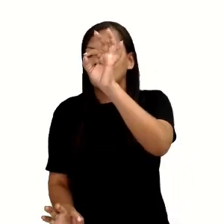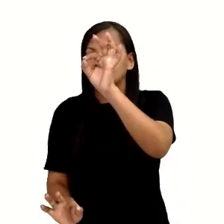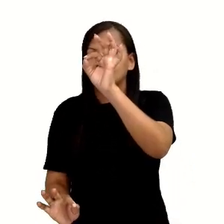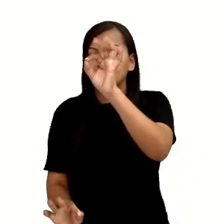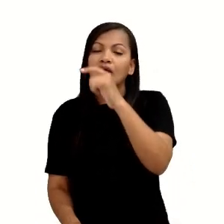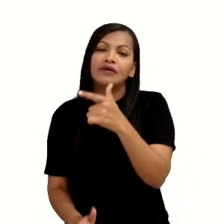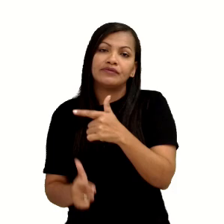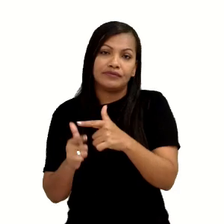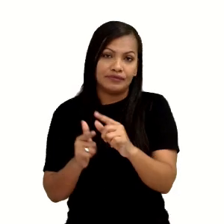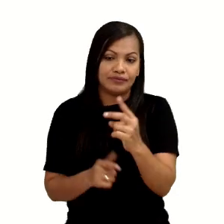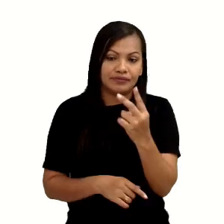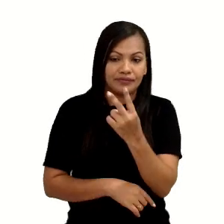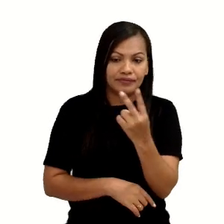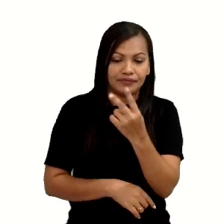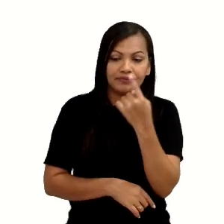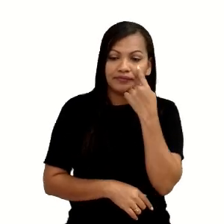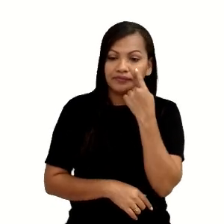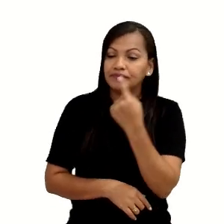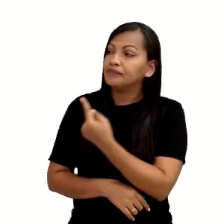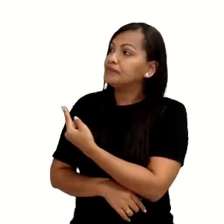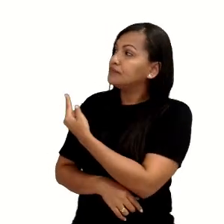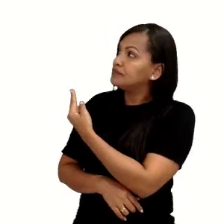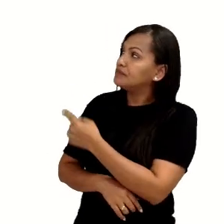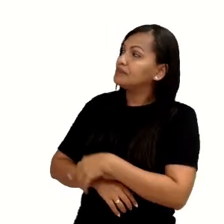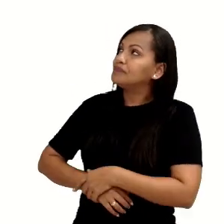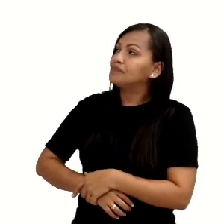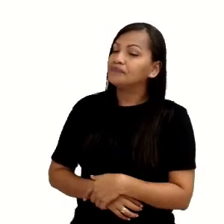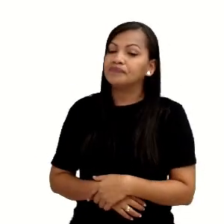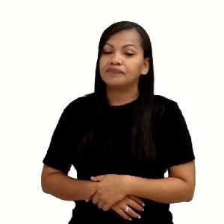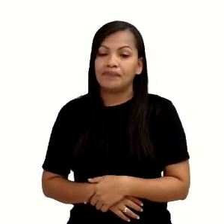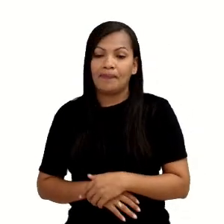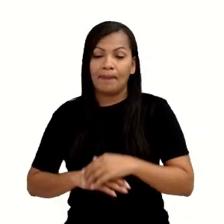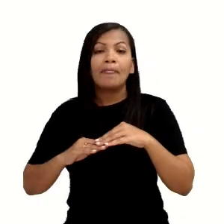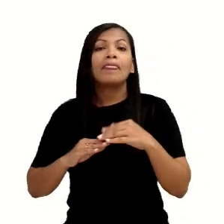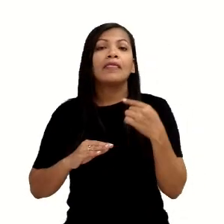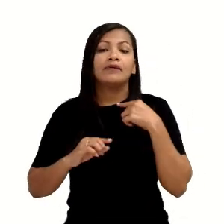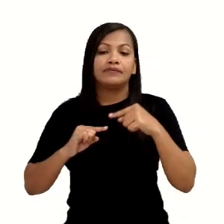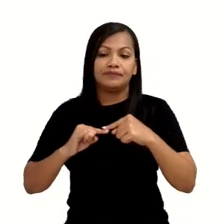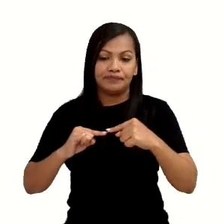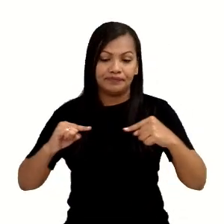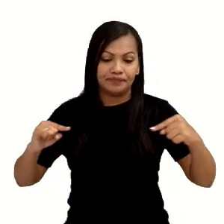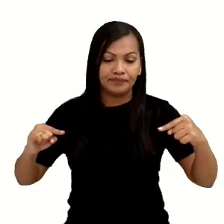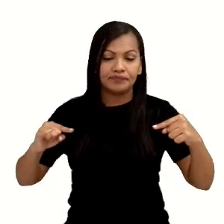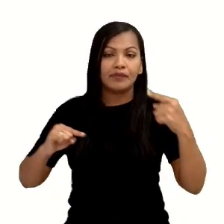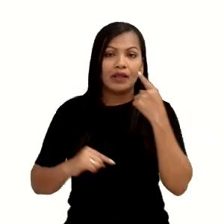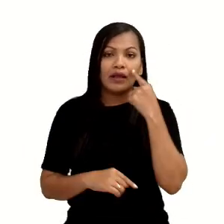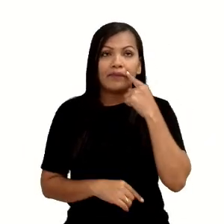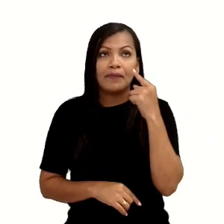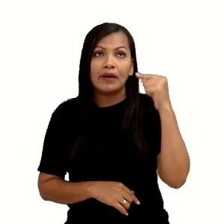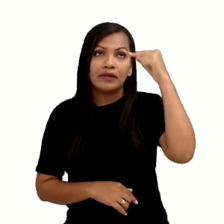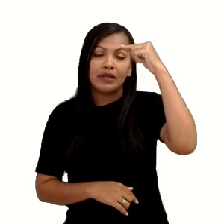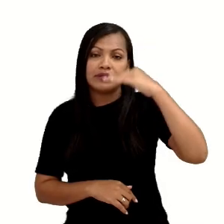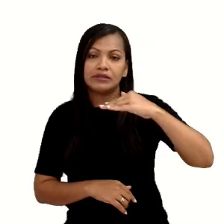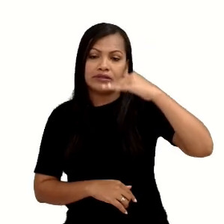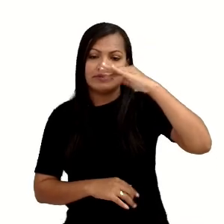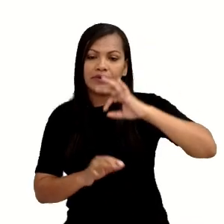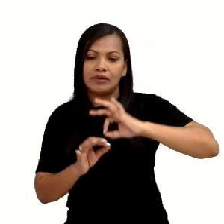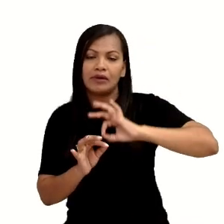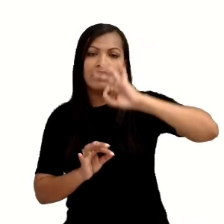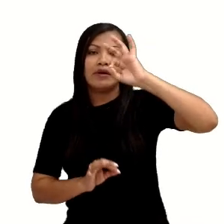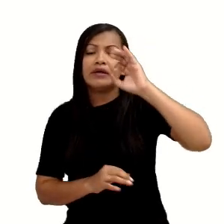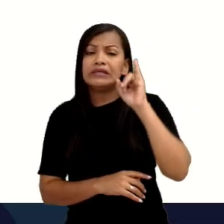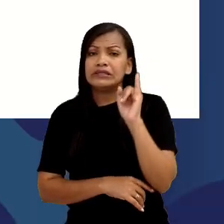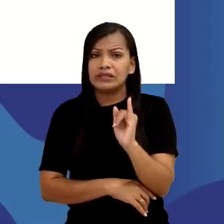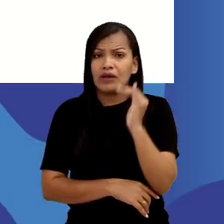A base maior, aquela parte que está ali embaixo na imagem, a base menor, aquela parte lá de cima, e a altura. Então, se